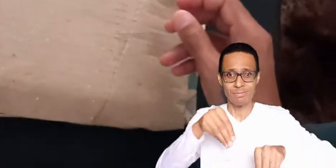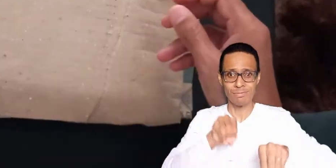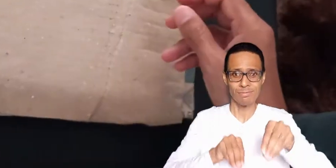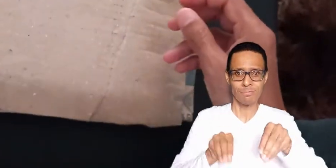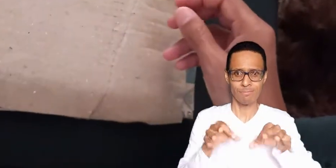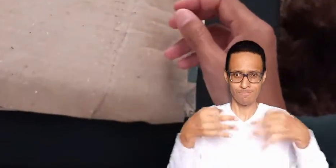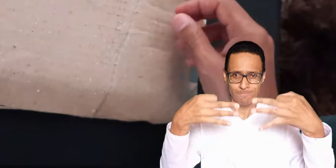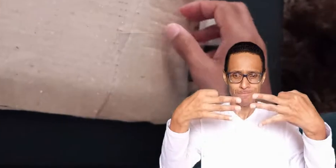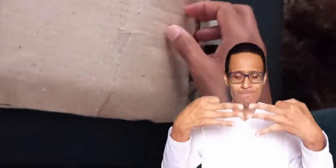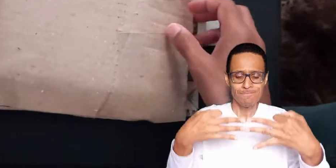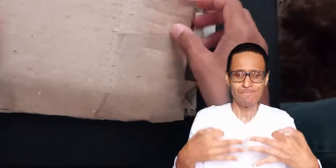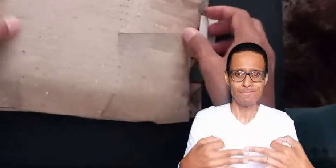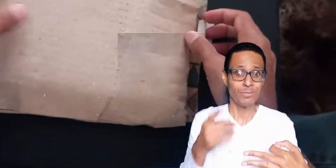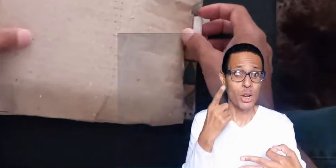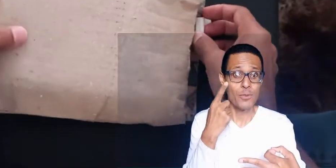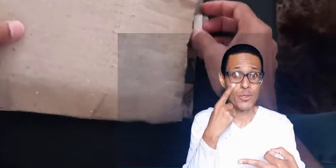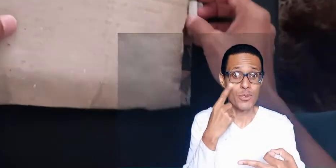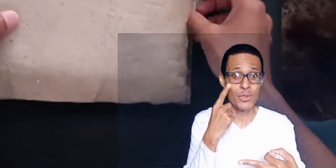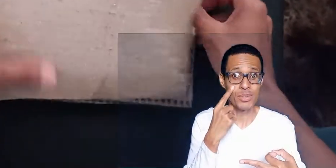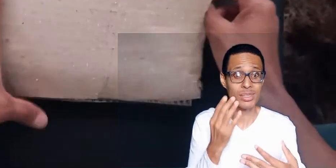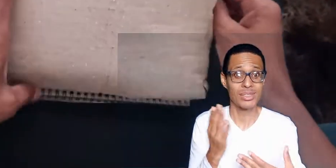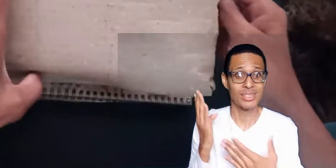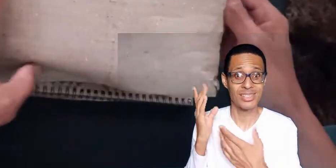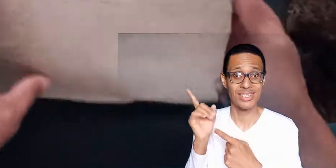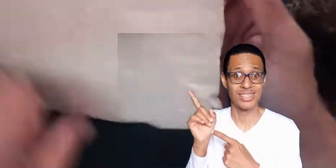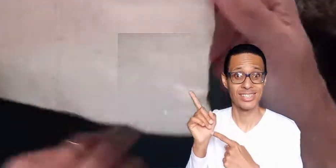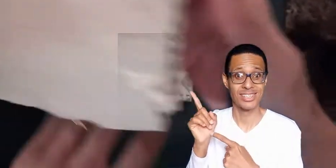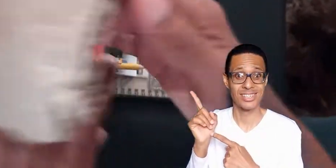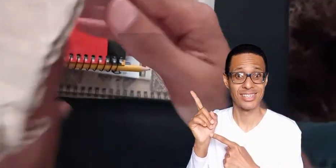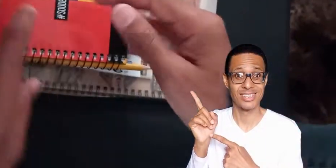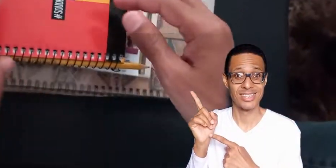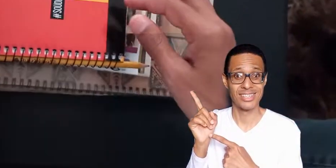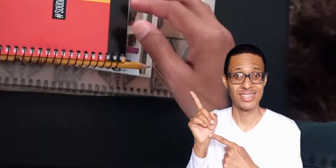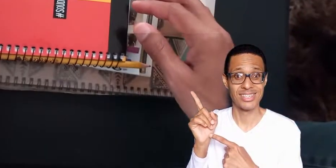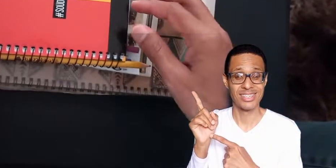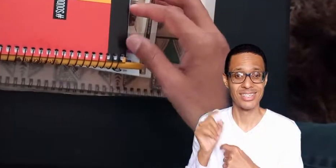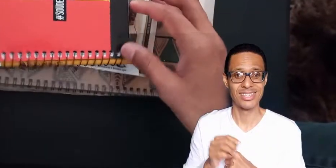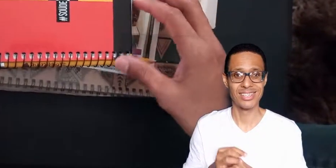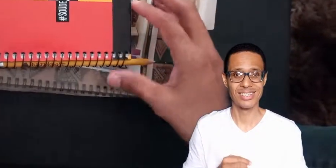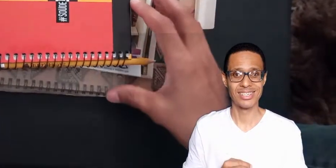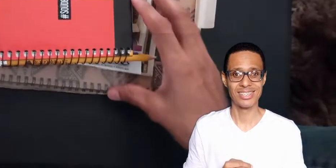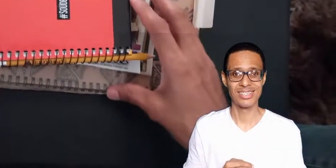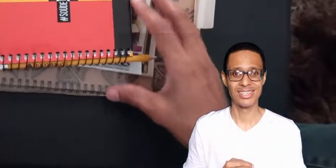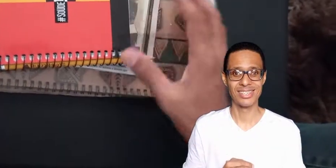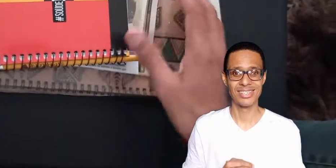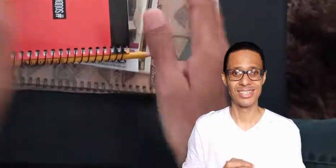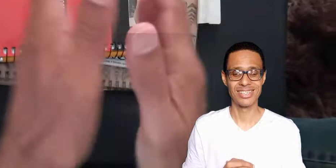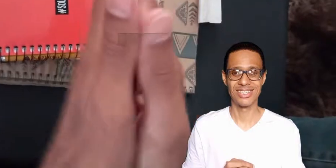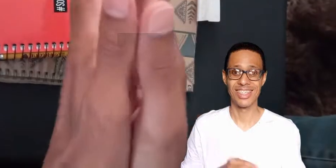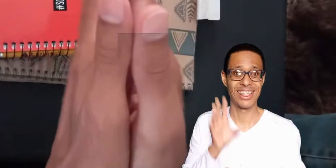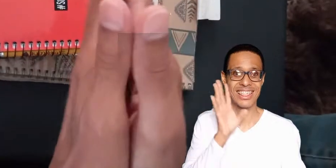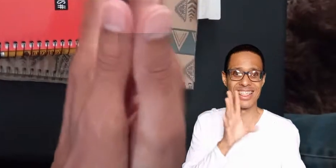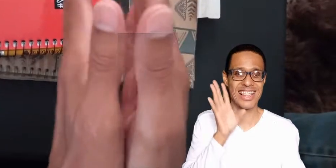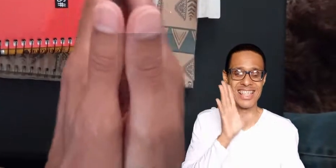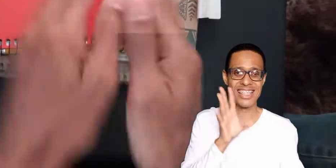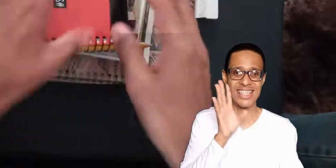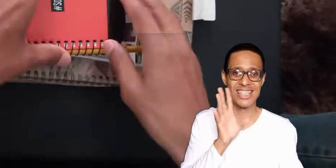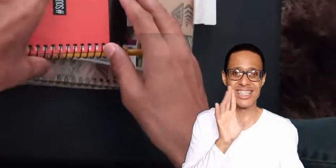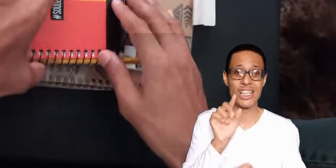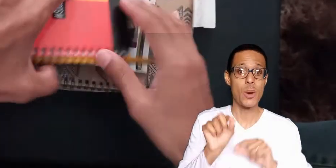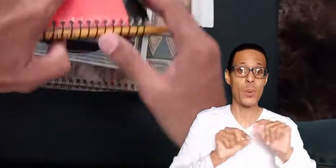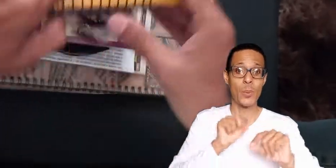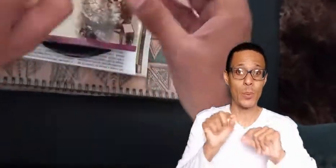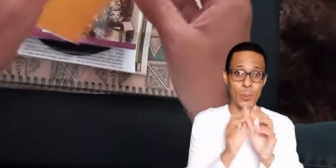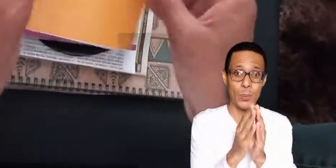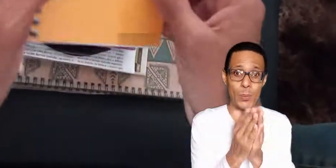vamos ver aí, olha, o que que nós temos. Olha só galera, que legal aqui nós temos um